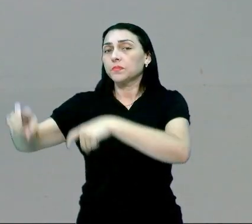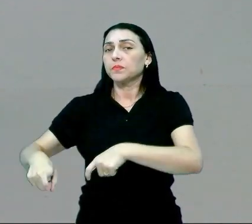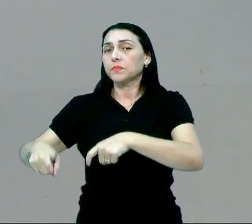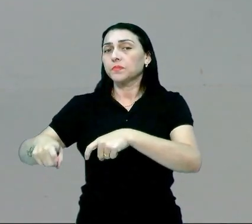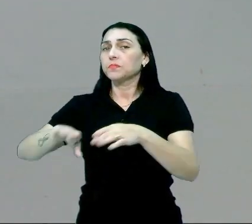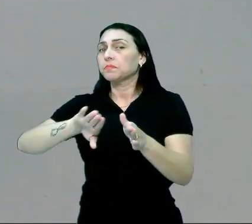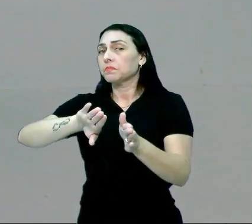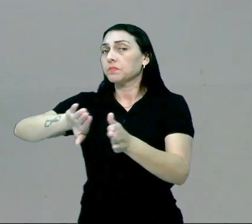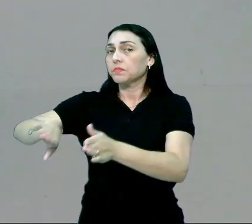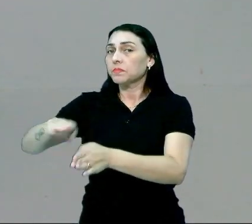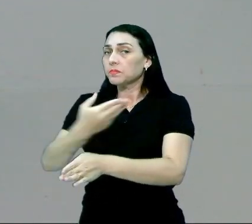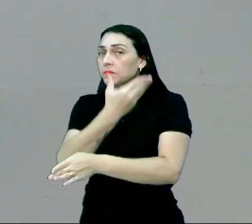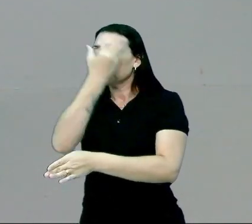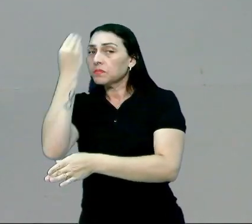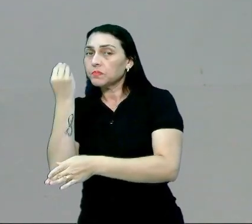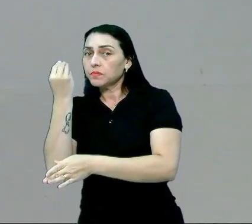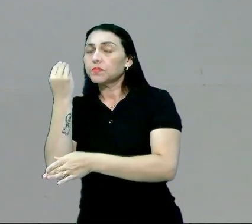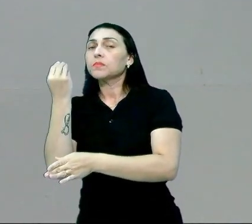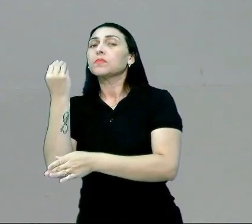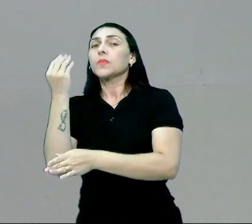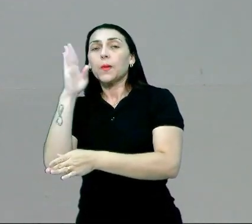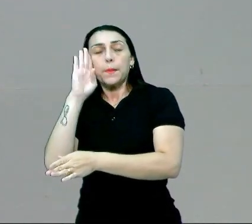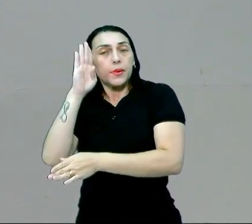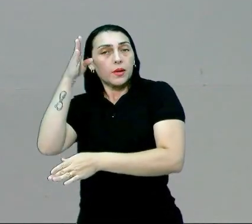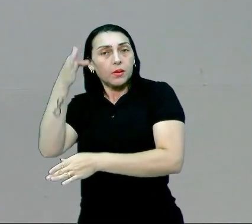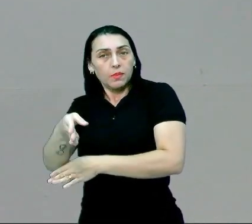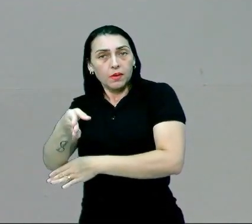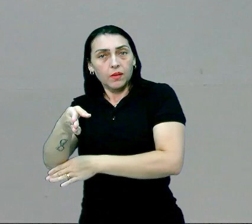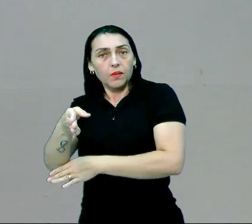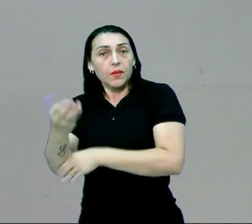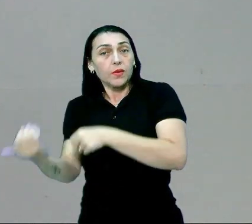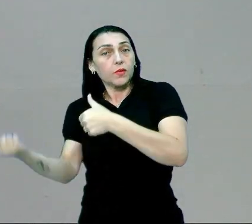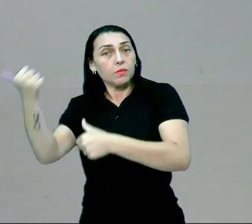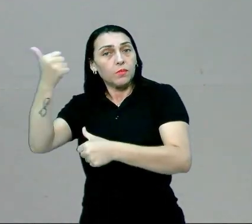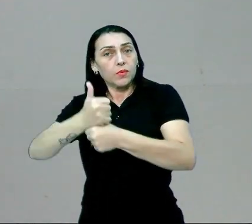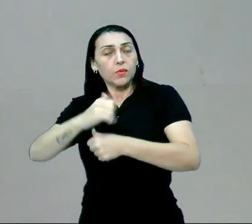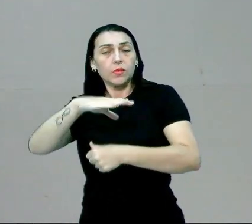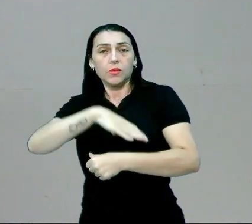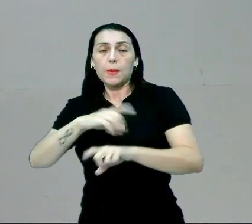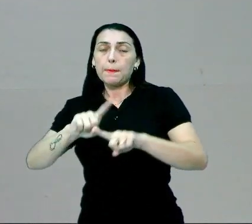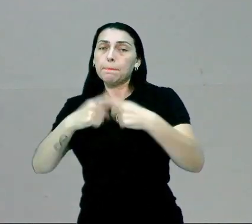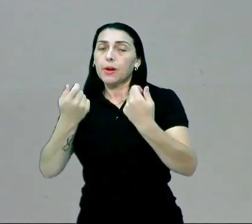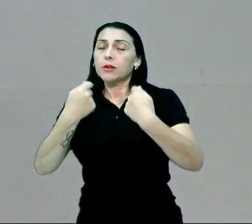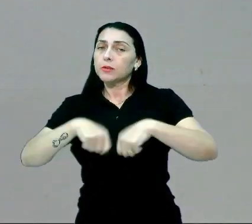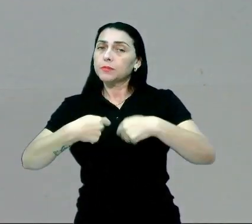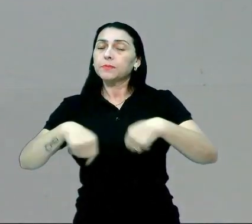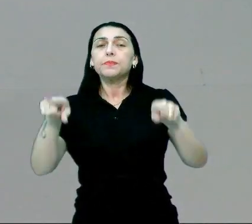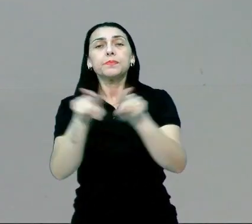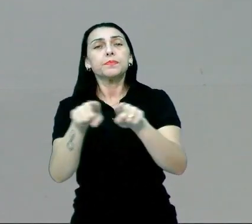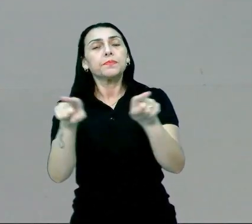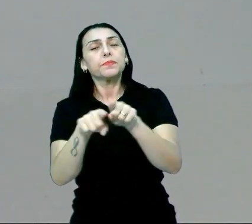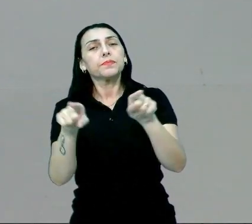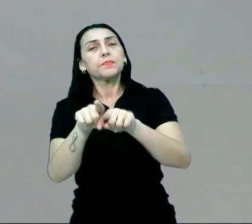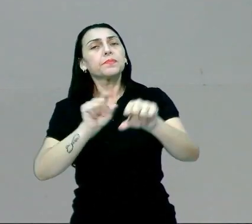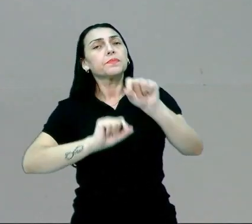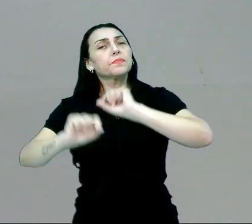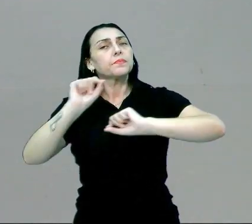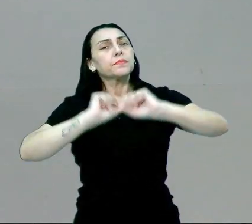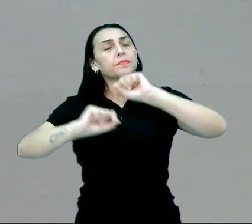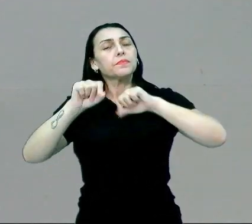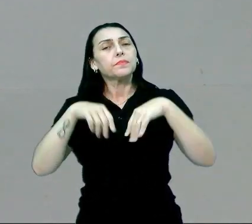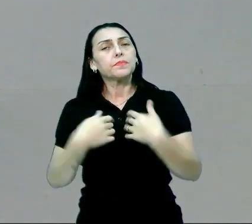ficou relegado, deixou de ser o centro econômico. Mas nós precisamos levar também em